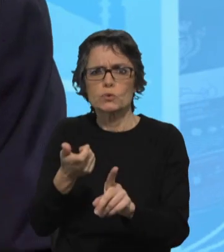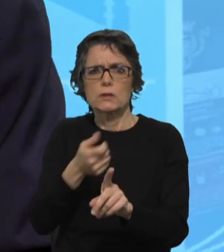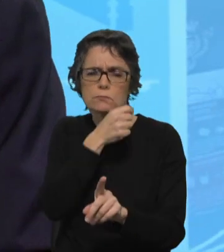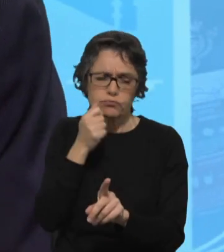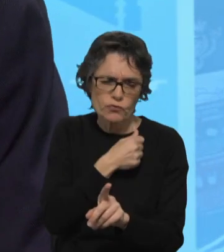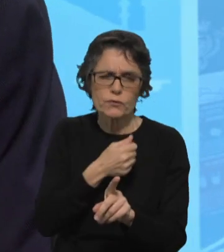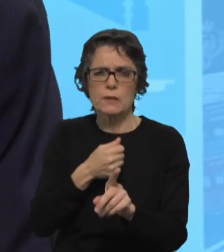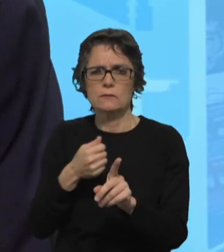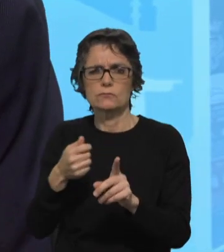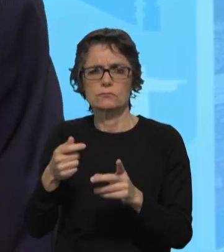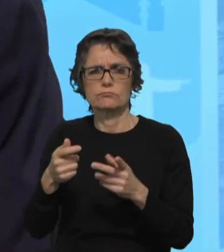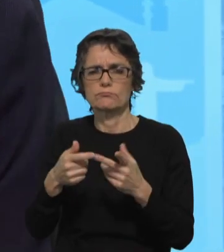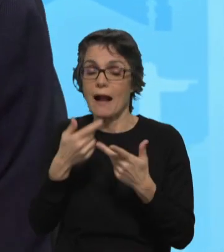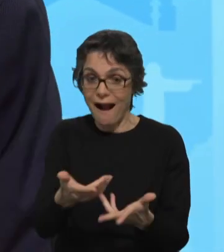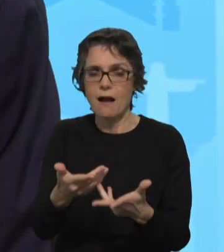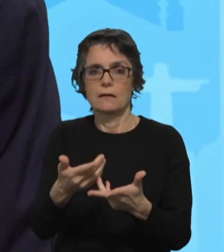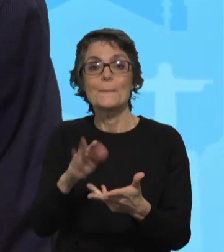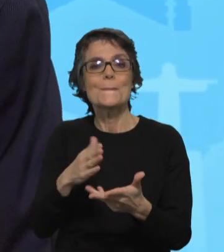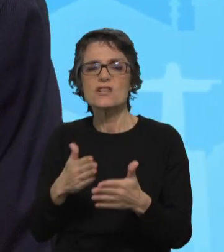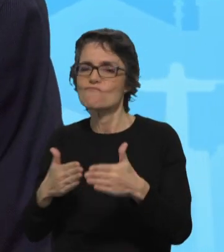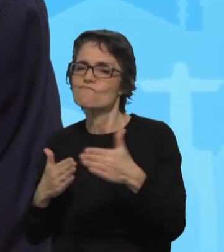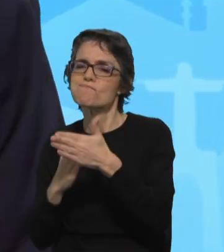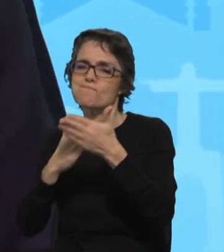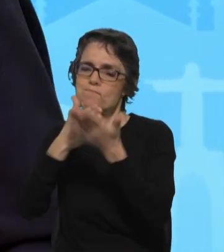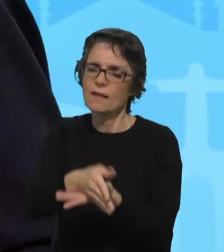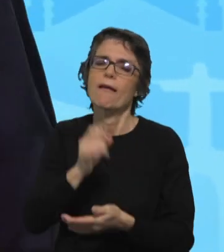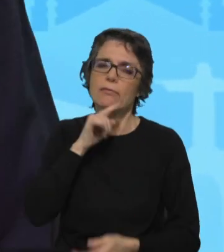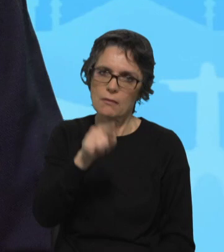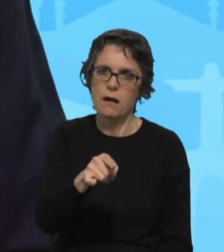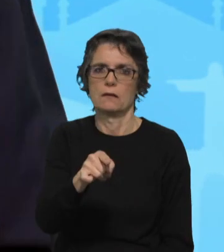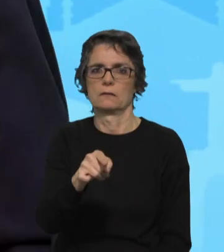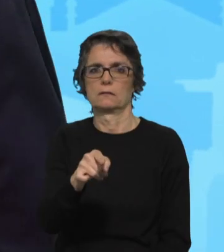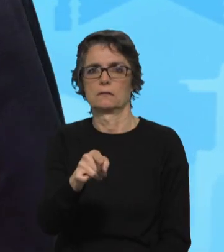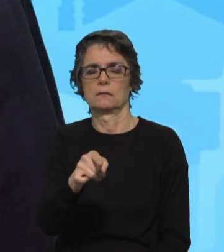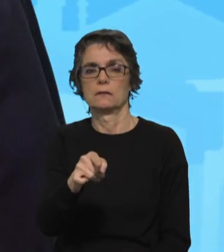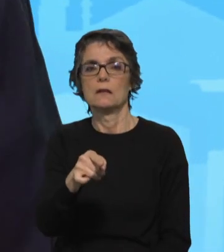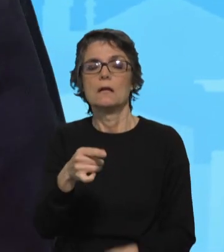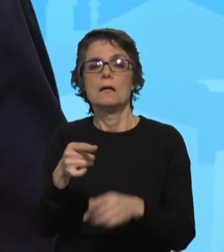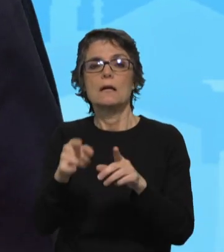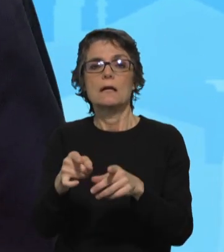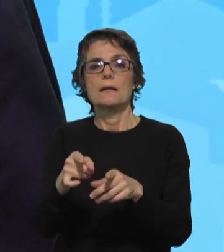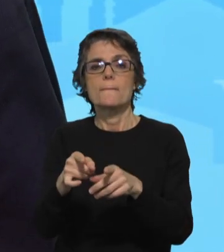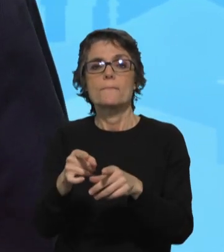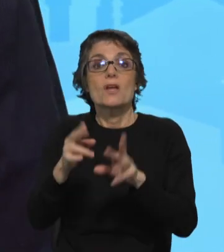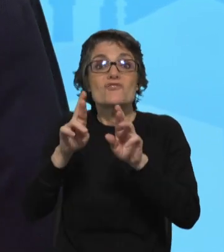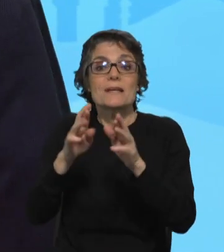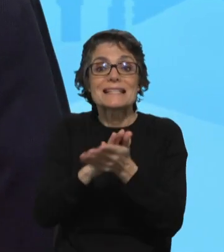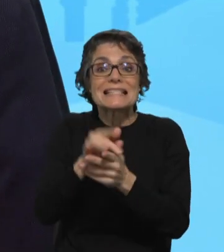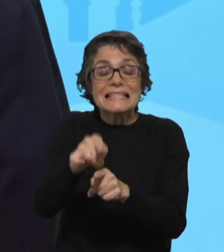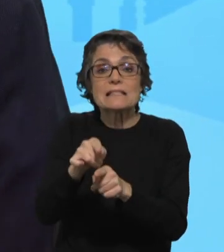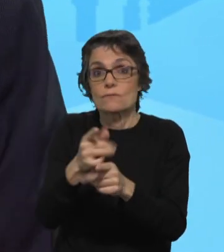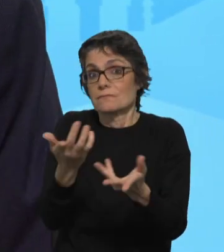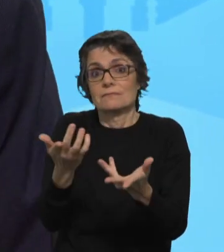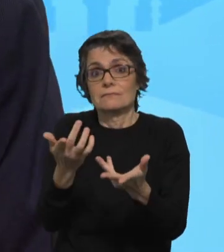sofrimento, supõe... Sim, mas não há obstáculo que seja invencível. E que outro fundamento pode a esperança ter, senão este?